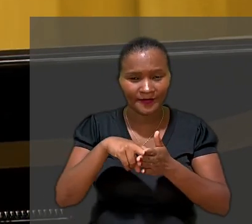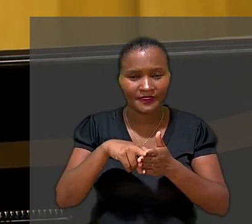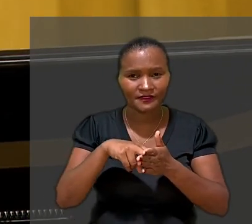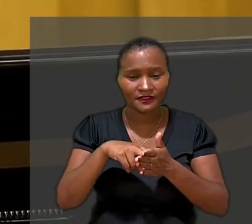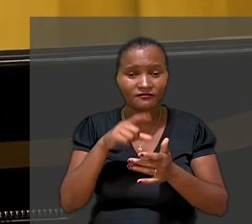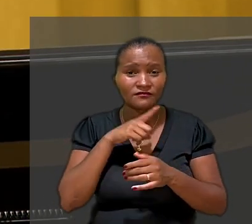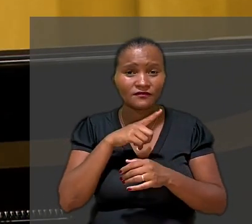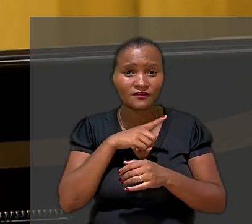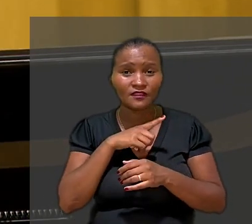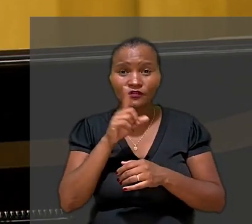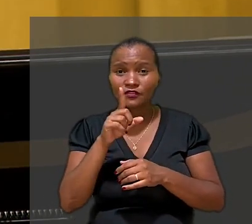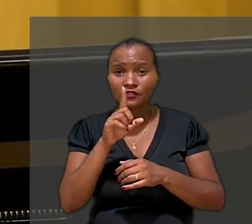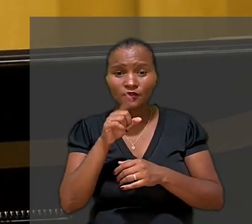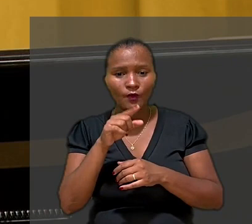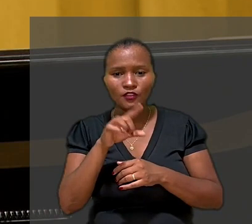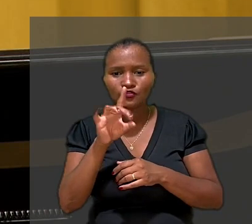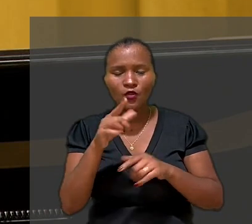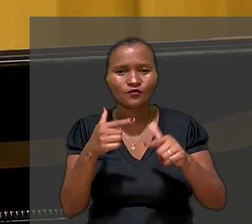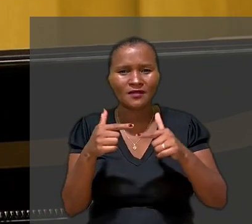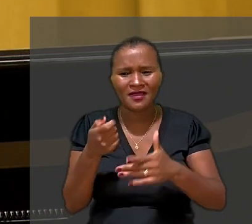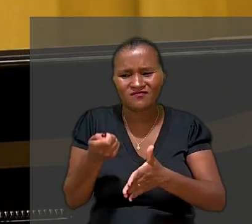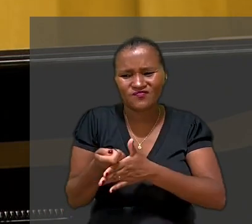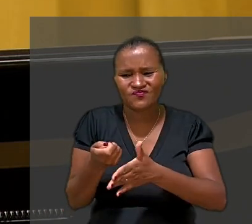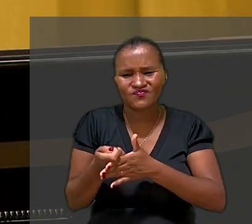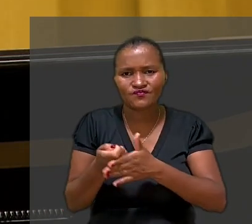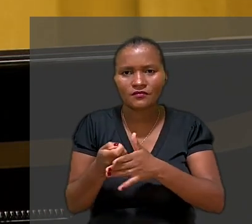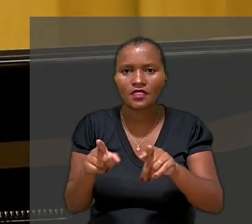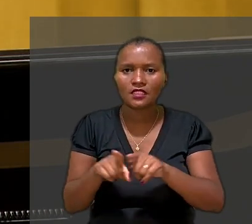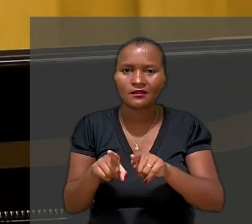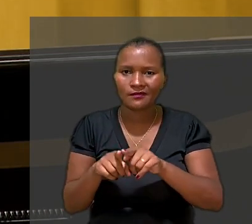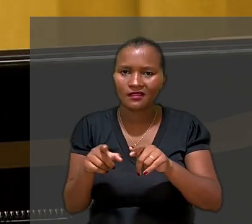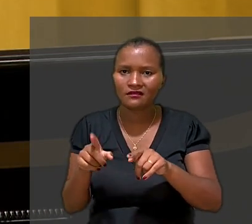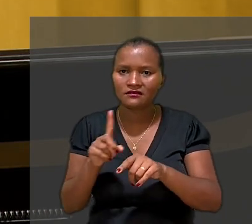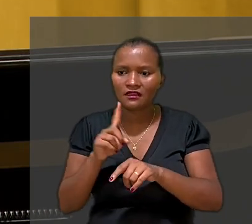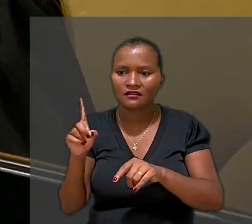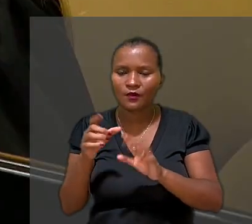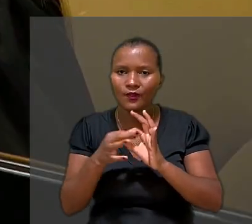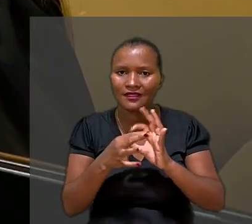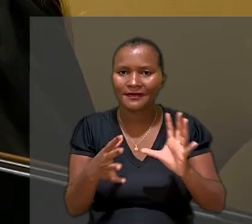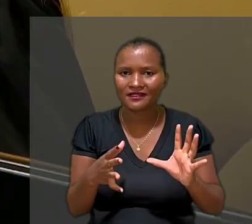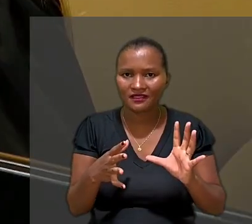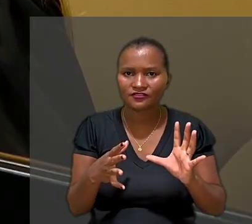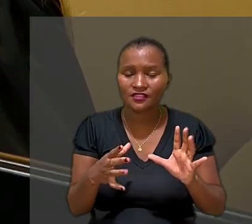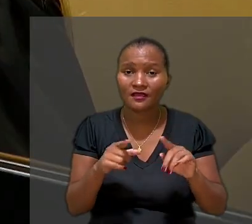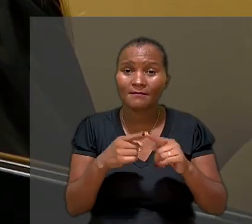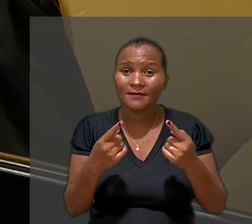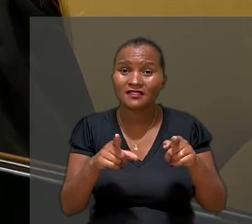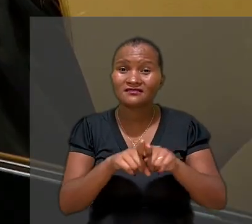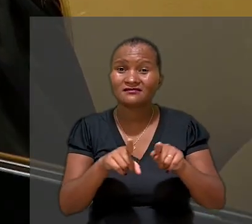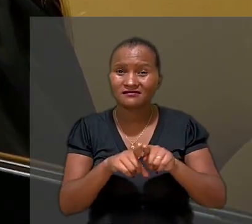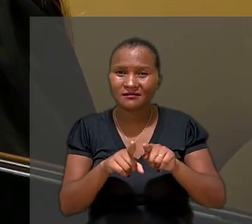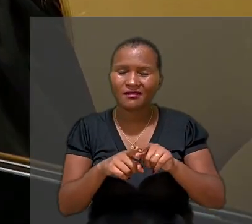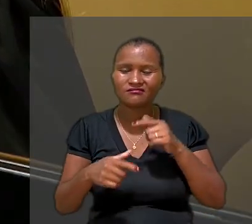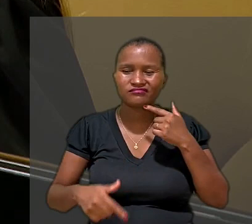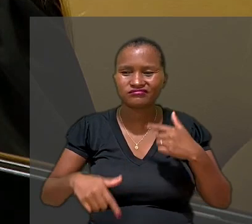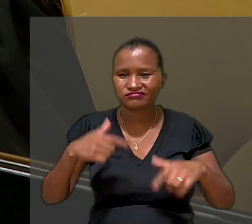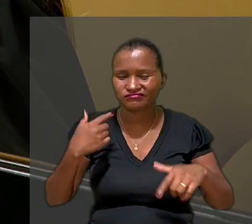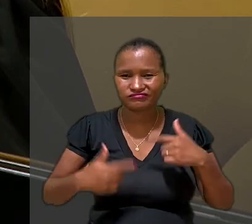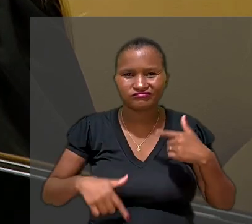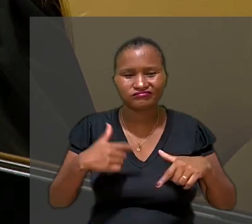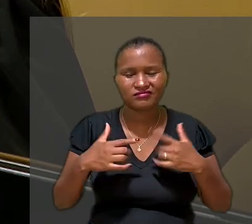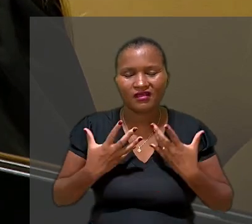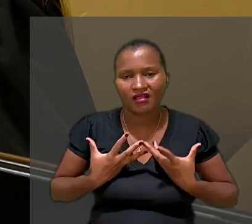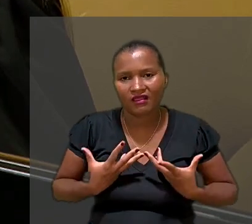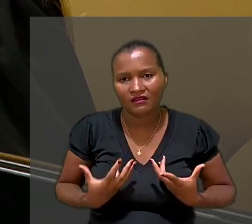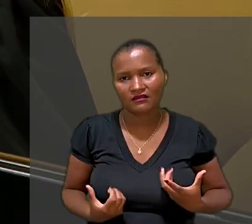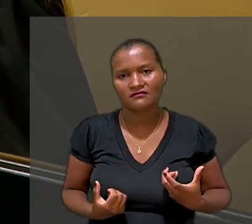caso abrange não apenas o trabalho forçado com privação da liberdade, mas também a sujeição à jornada